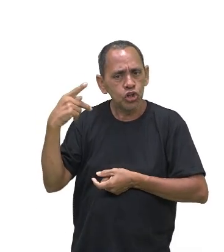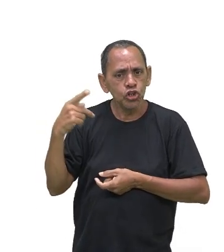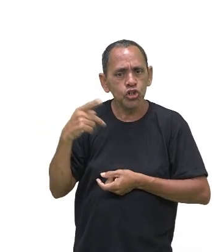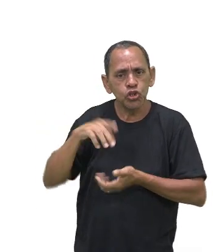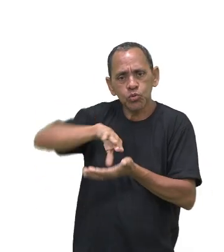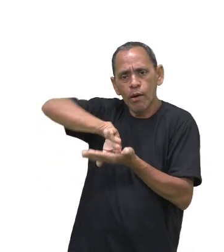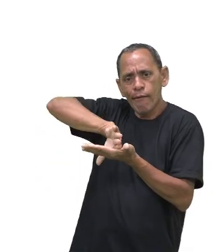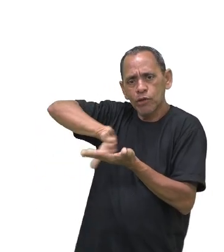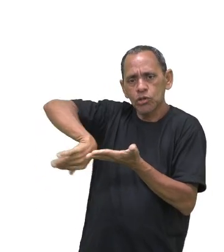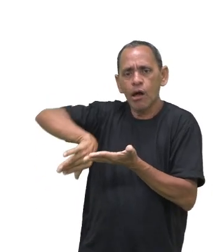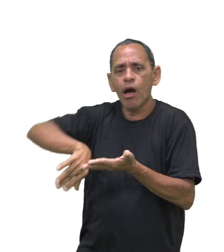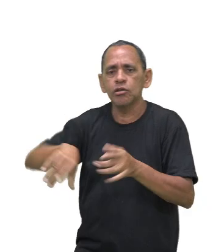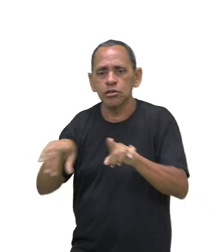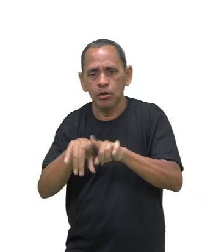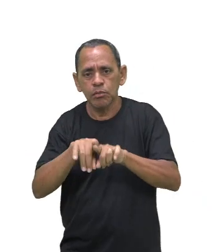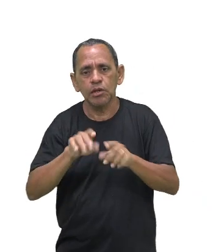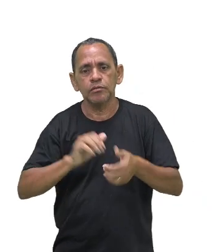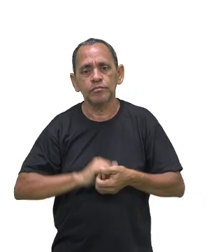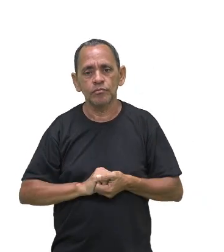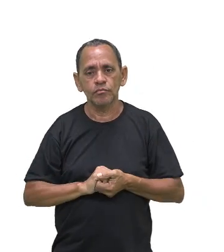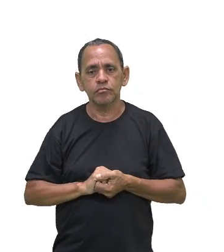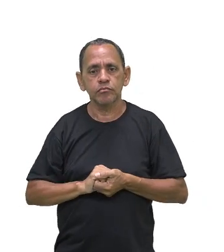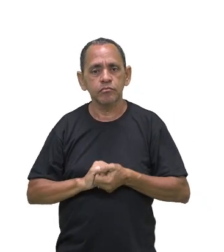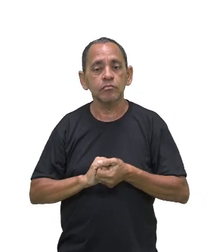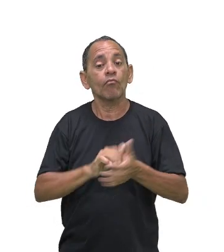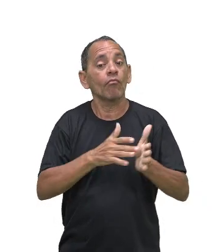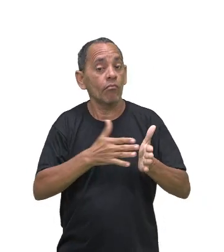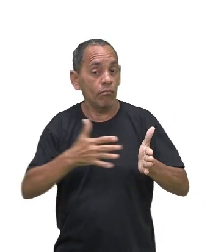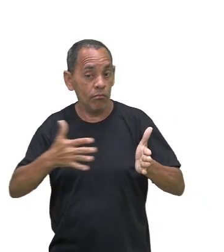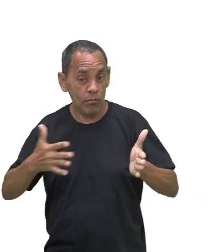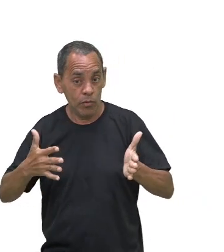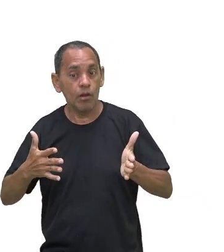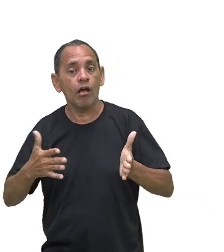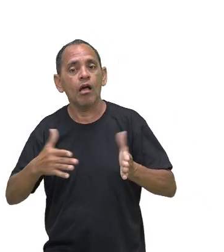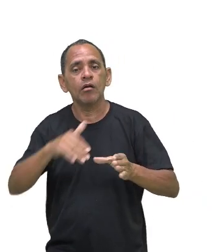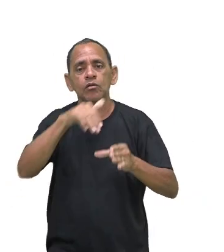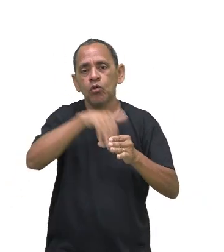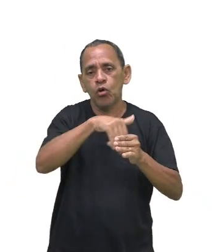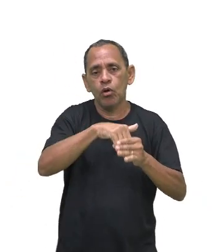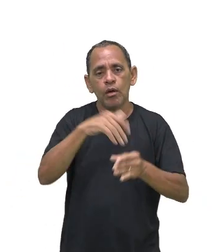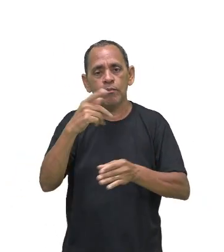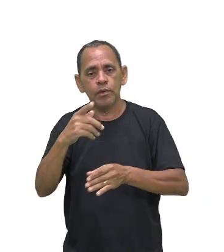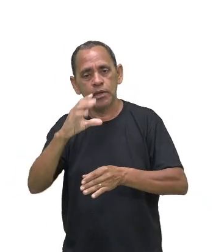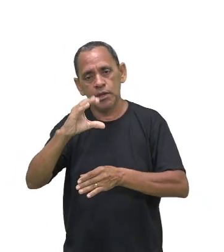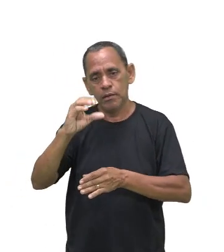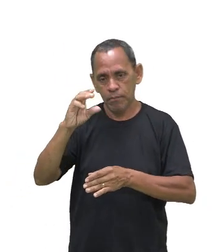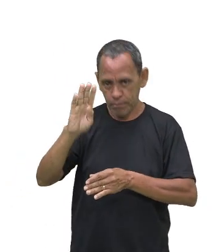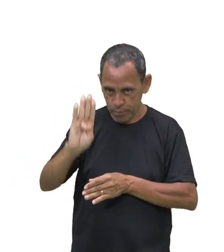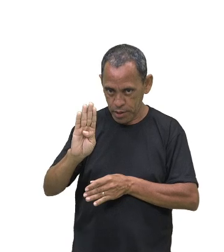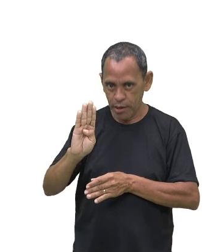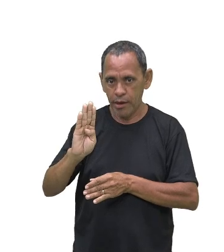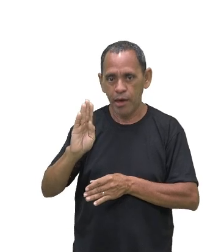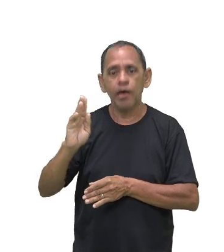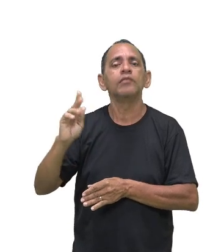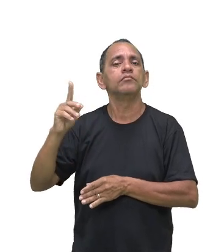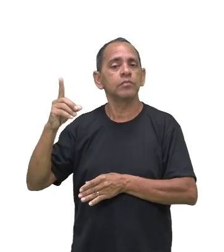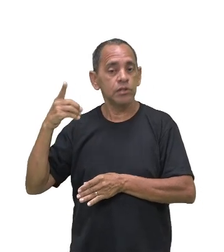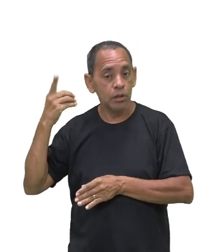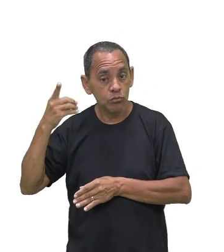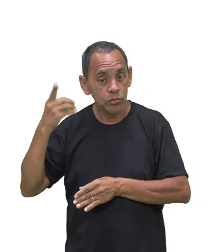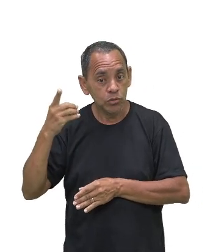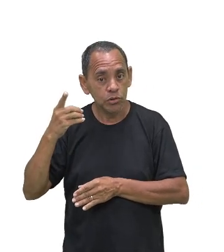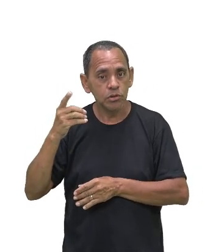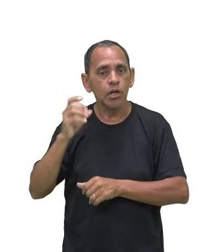aí, passou-se o tempo, ele foi eleito também pelo PCB como deputado estadual, mas teve o